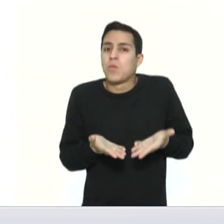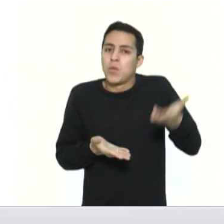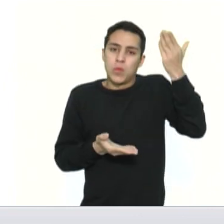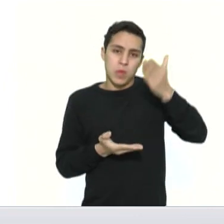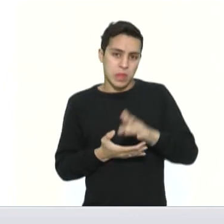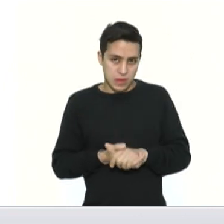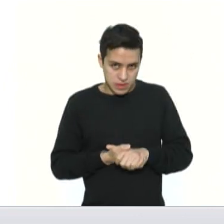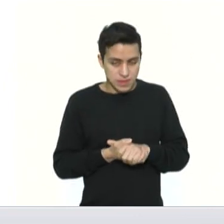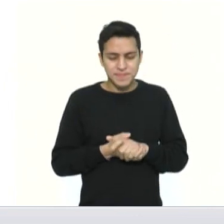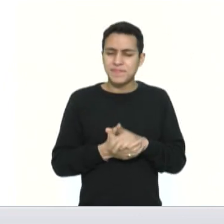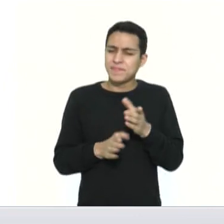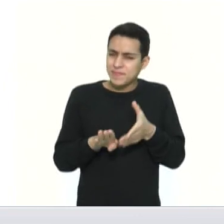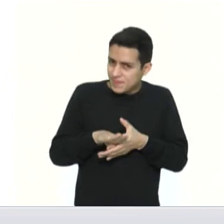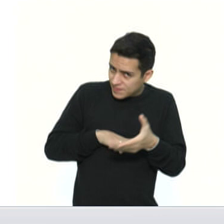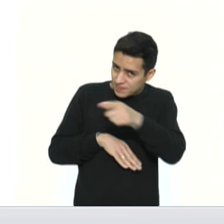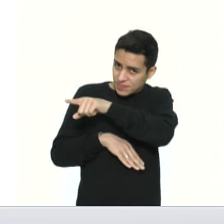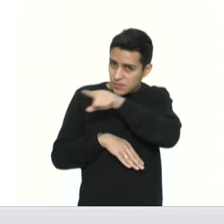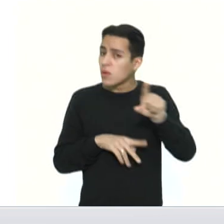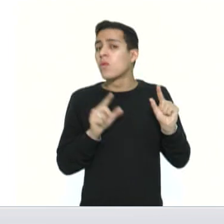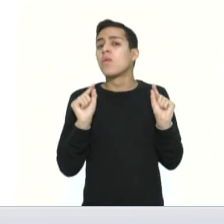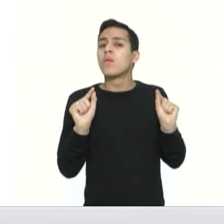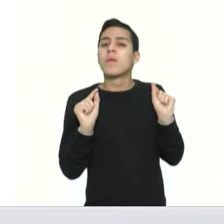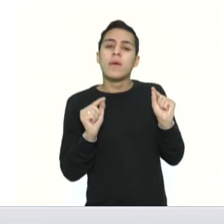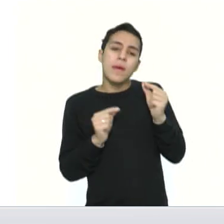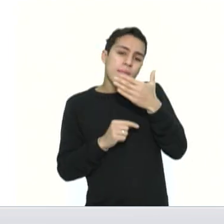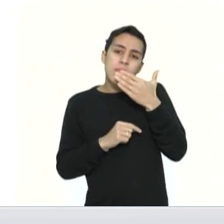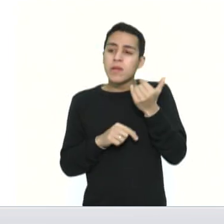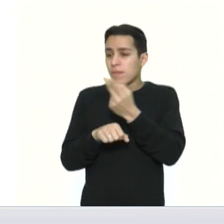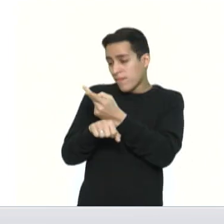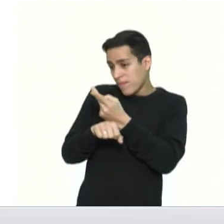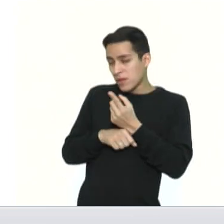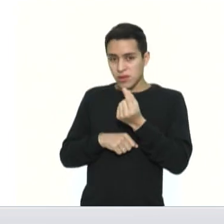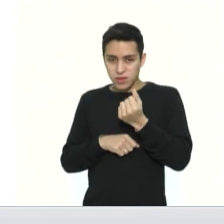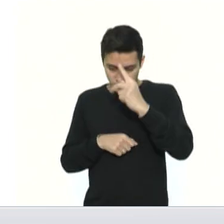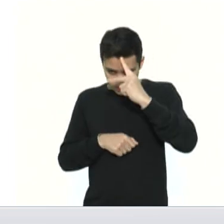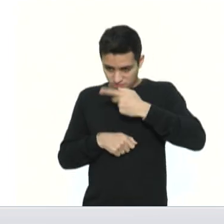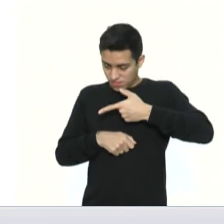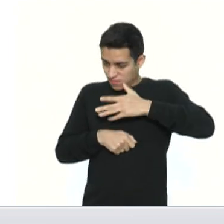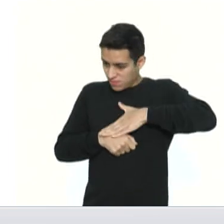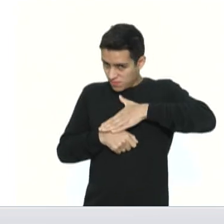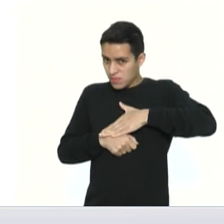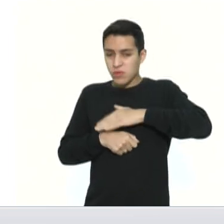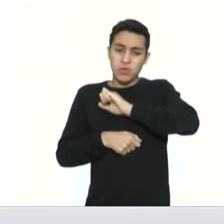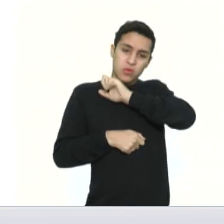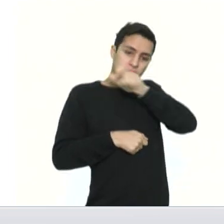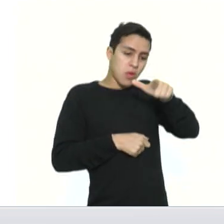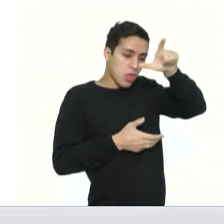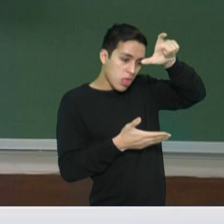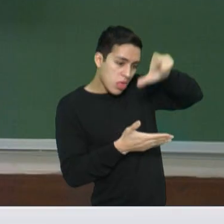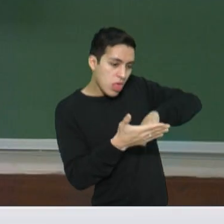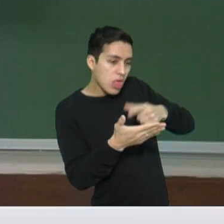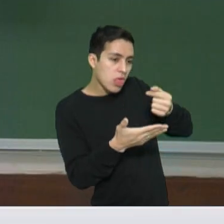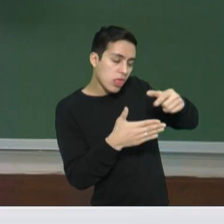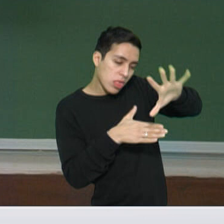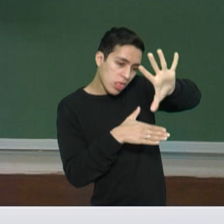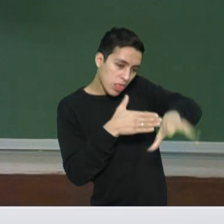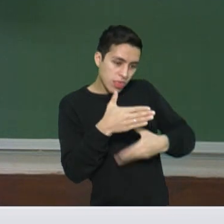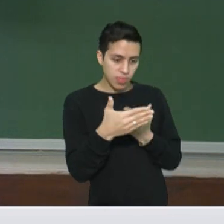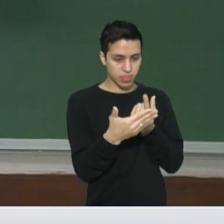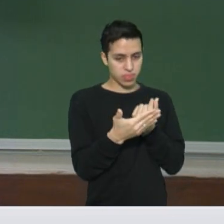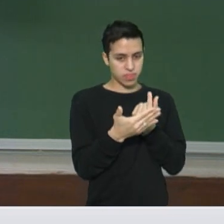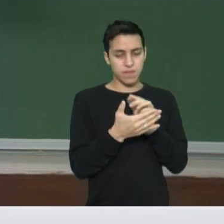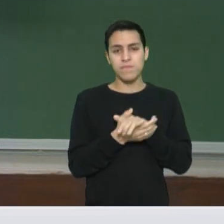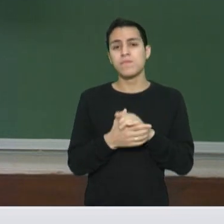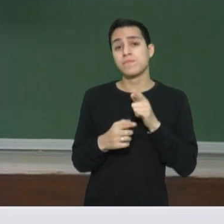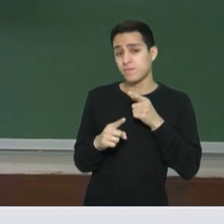altos. Aconselhamos, se for o caso, que você faça um empréstimo pessoal em vez de cometer este erro, né?